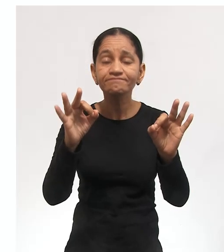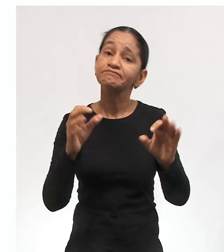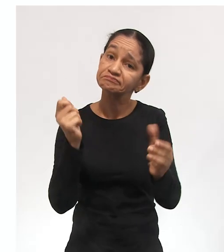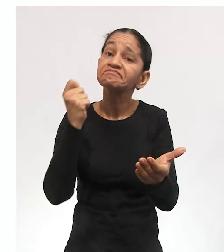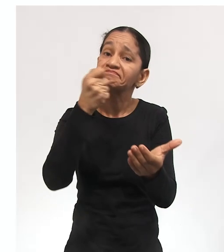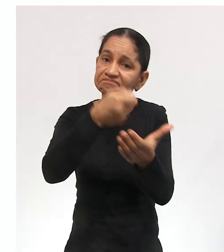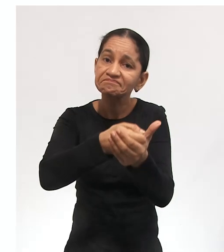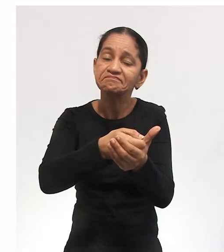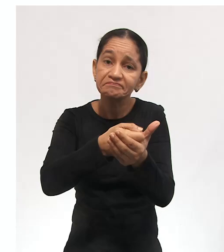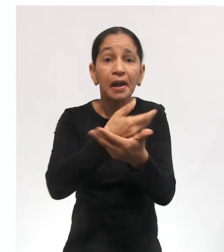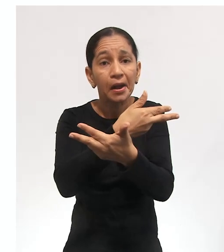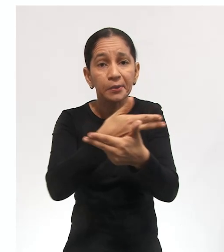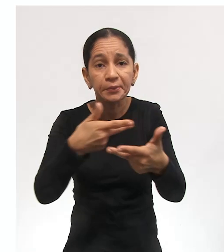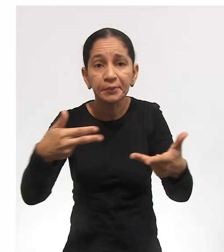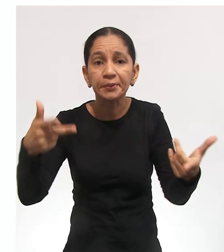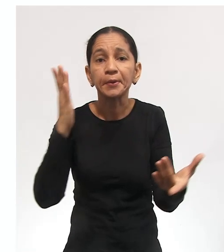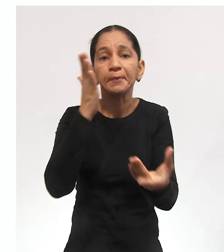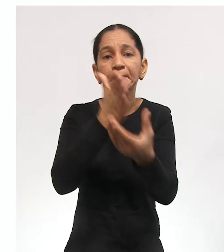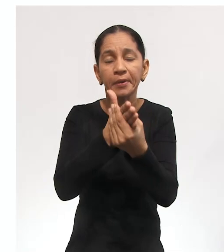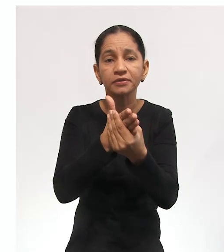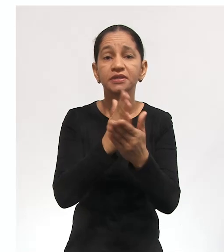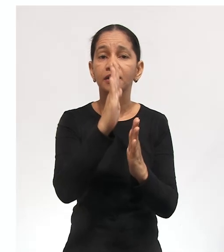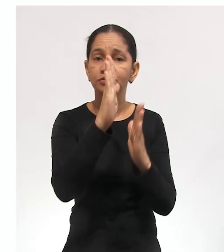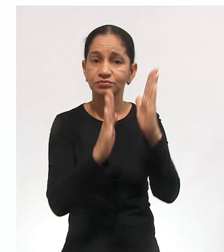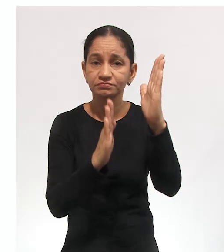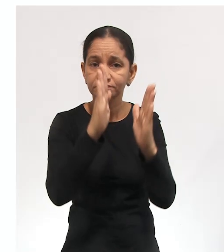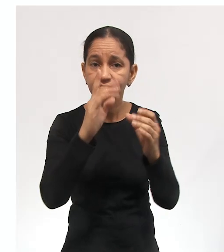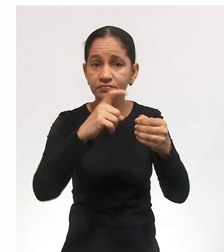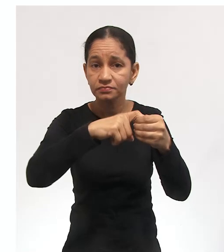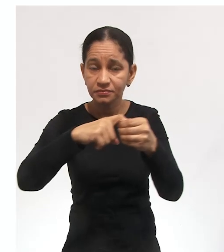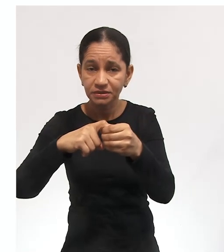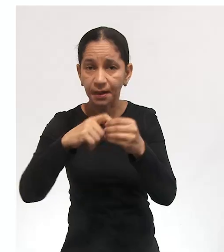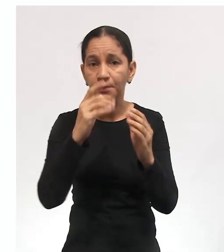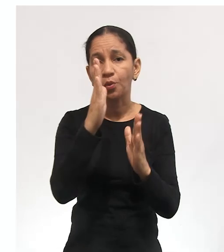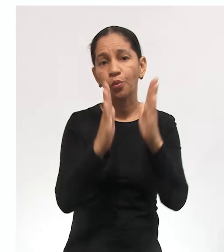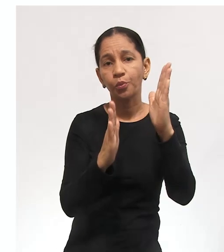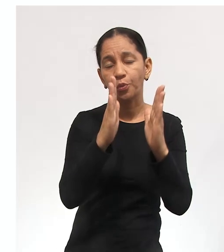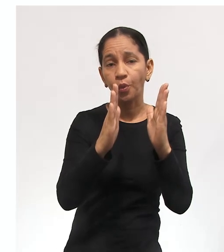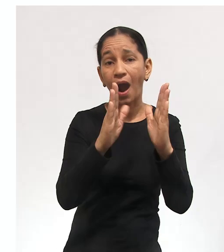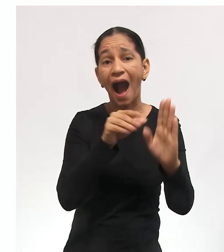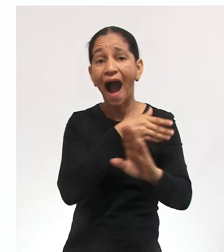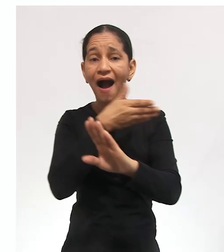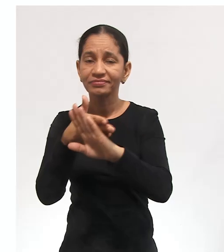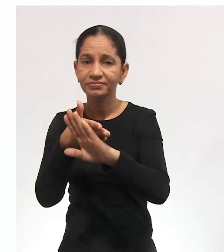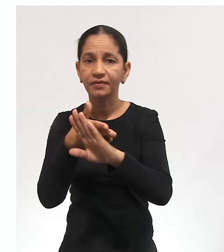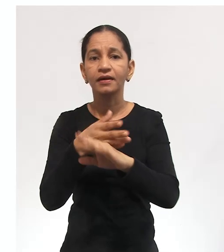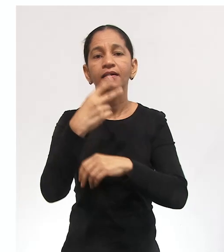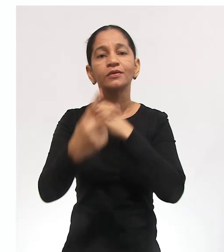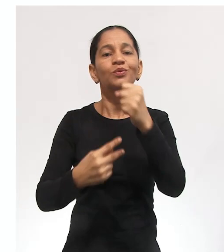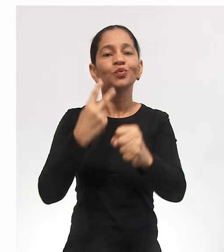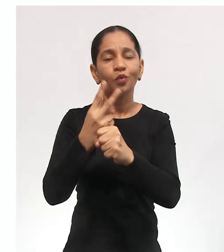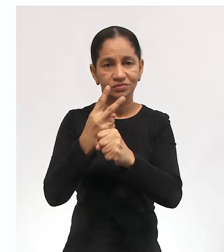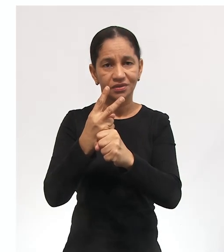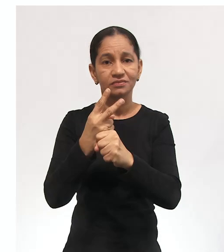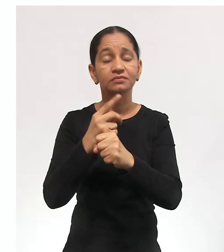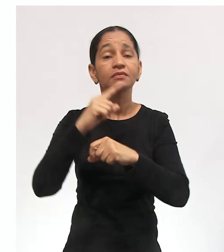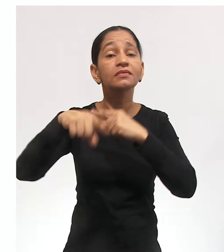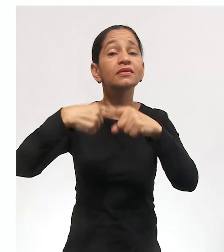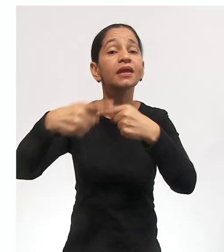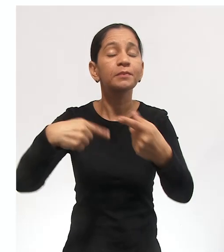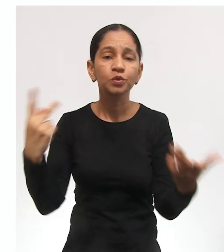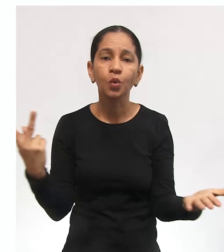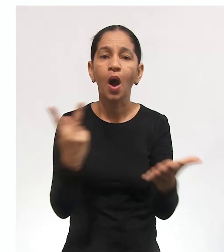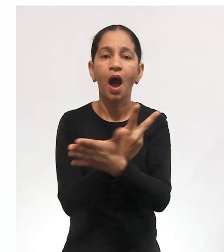pagar aquilo que se refere ao período em que eu fui sócio, desde que cobrado em até